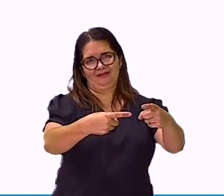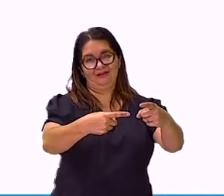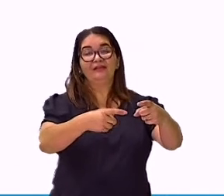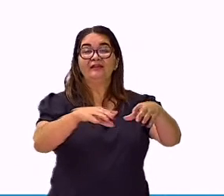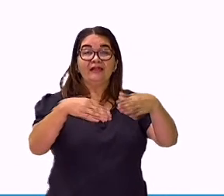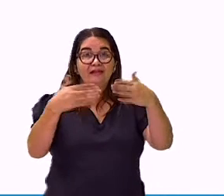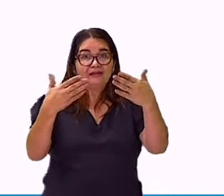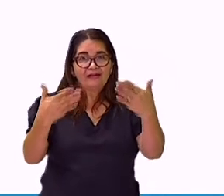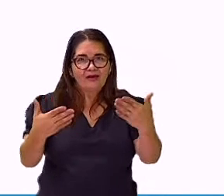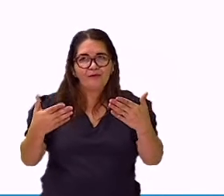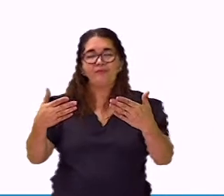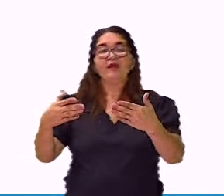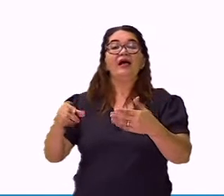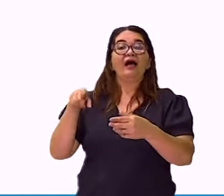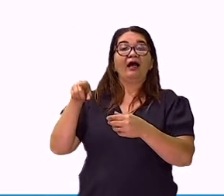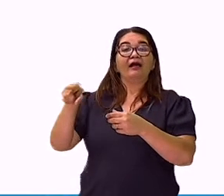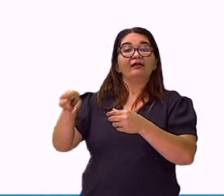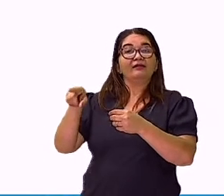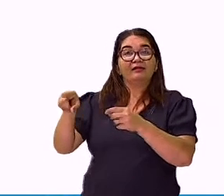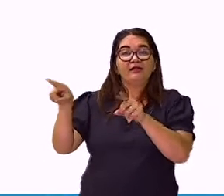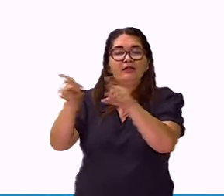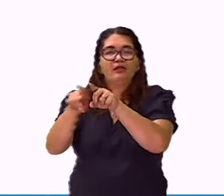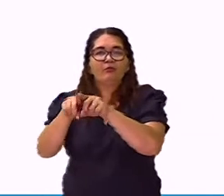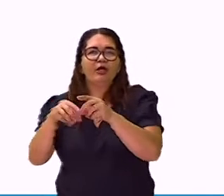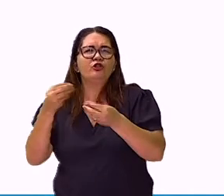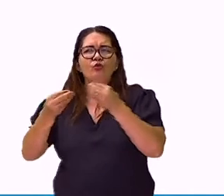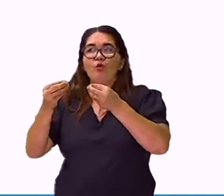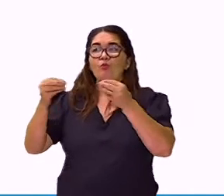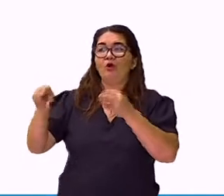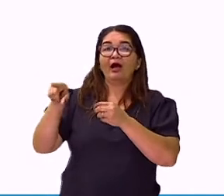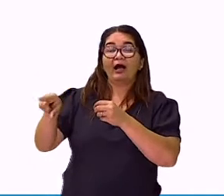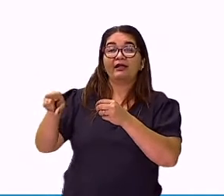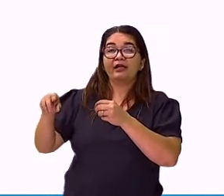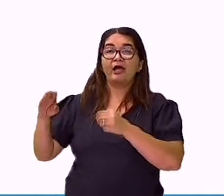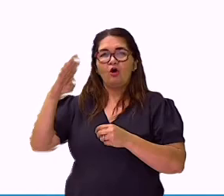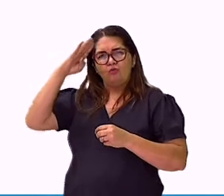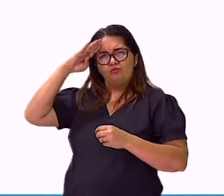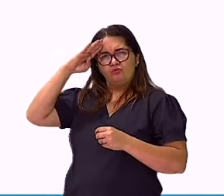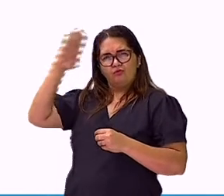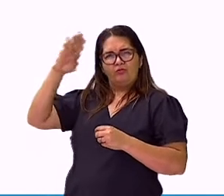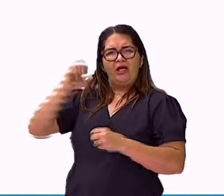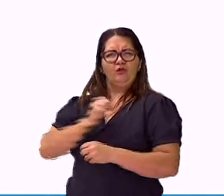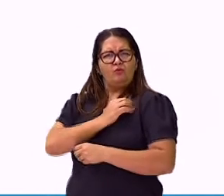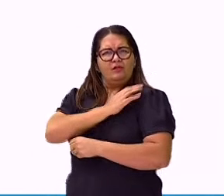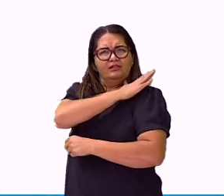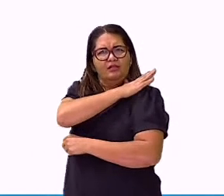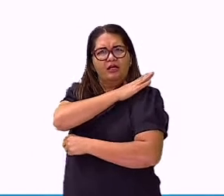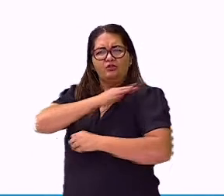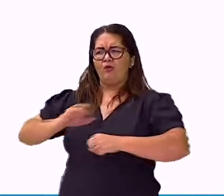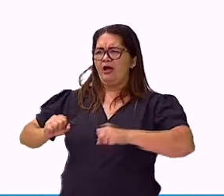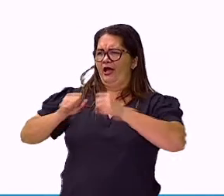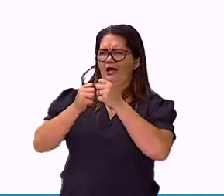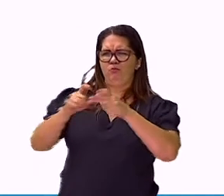O exército persa, ou medo, bem maior, mais